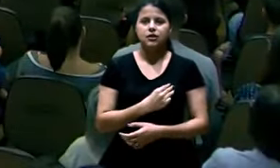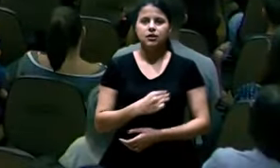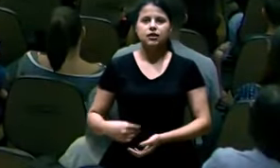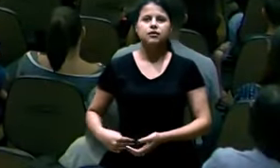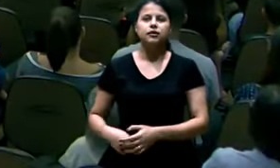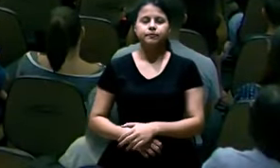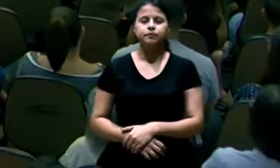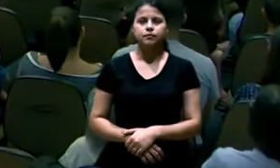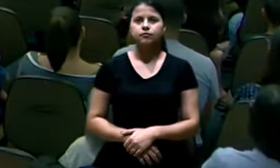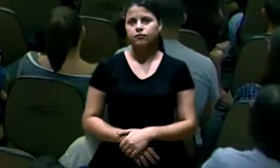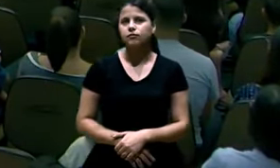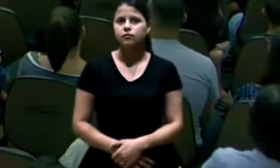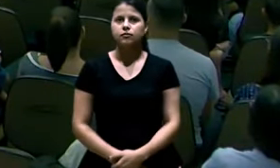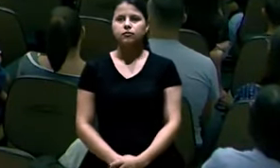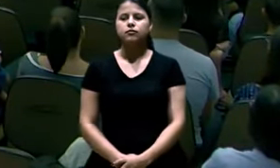Chegará um momento